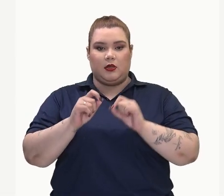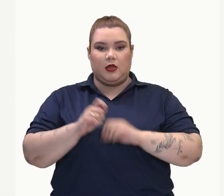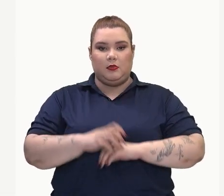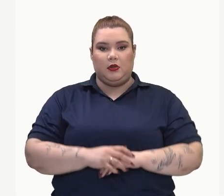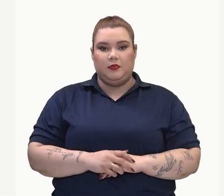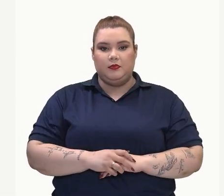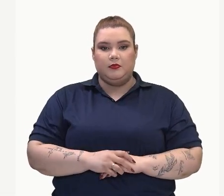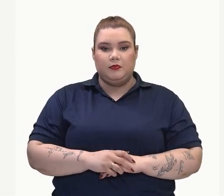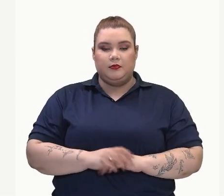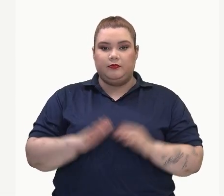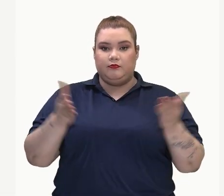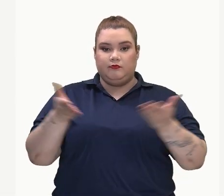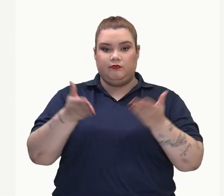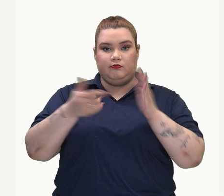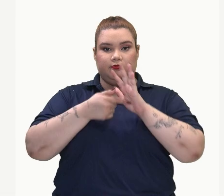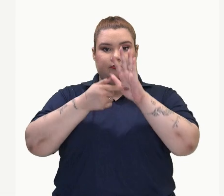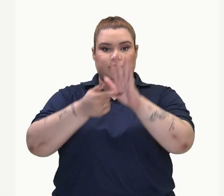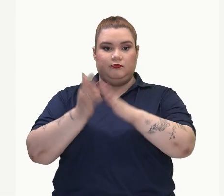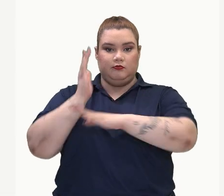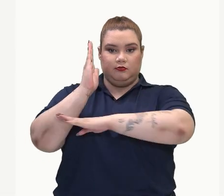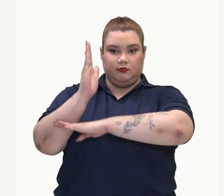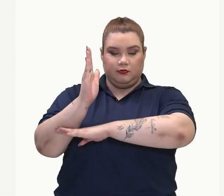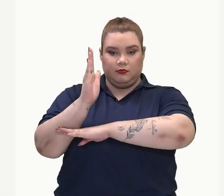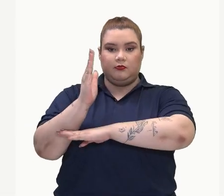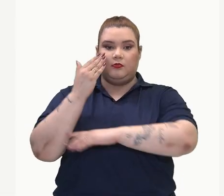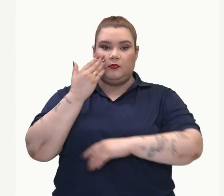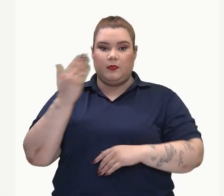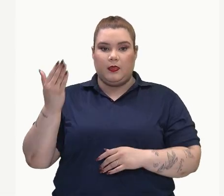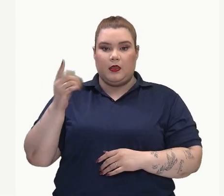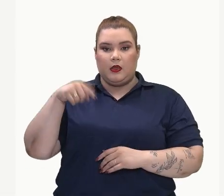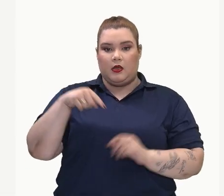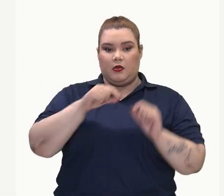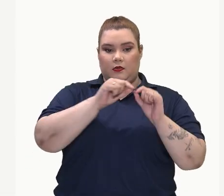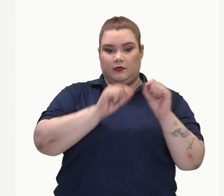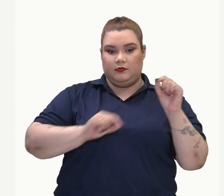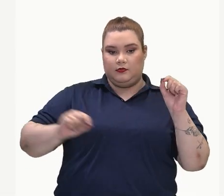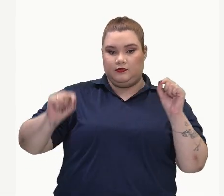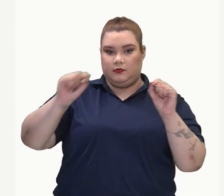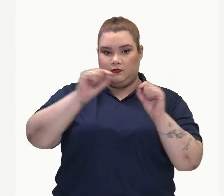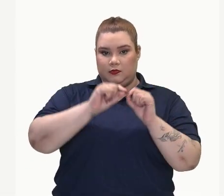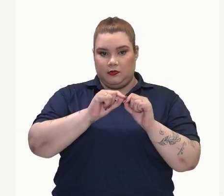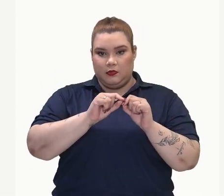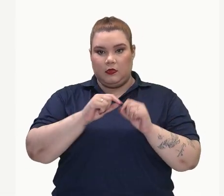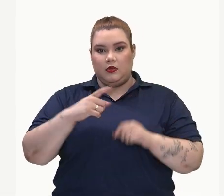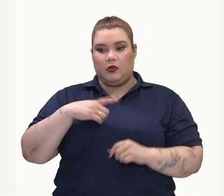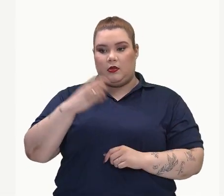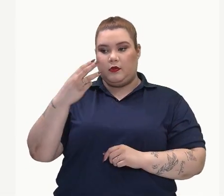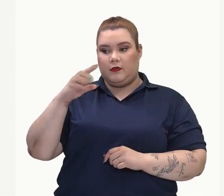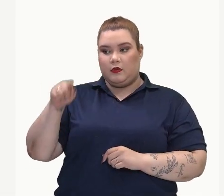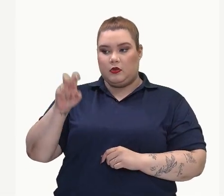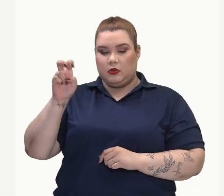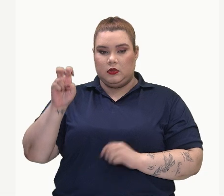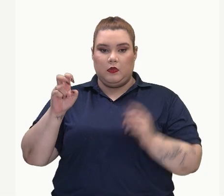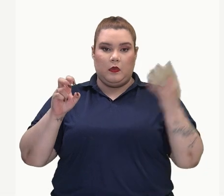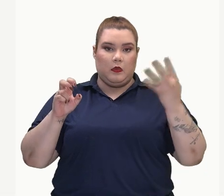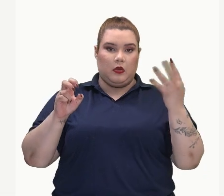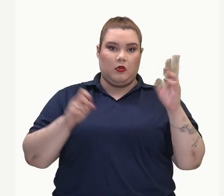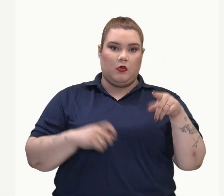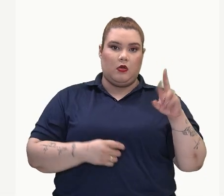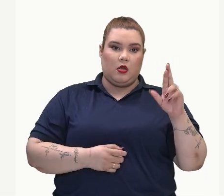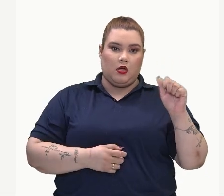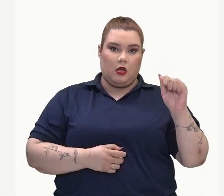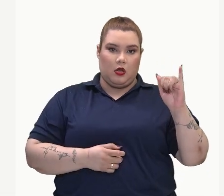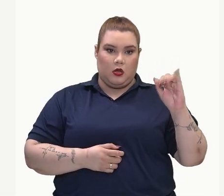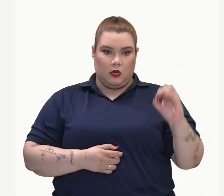ter lá no plano cartesiano esse par ordenado que vai ser o centro da circunferência e essa circunferência vai ter um raio igual a 4. Então, como é